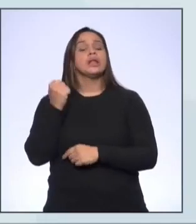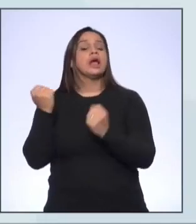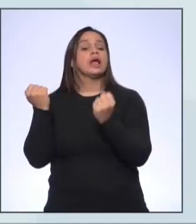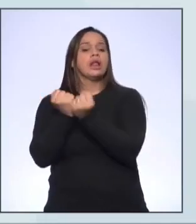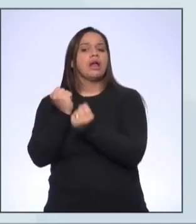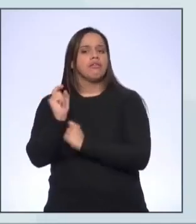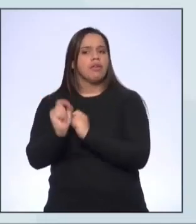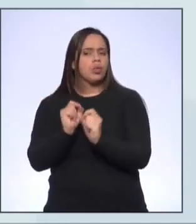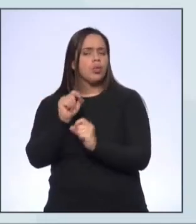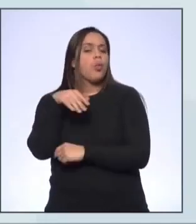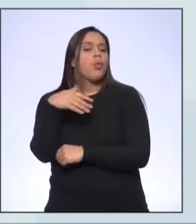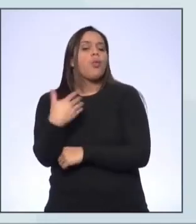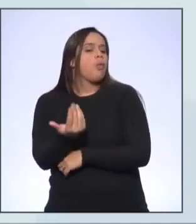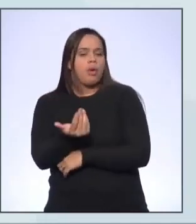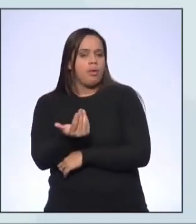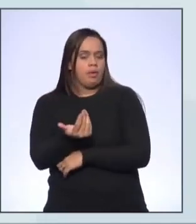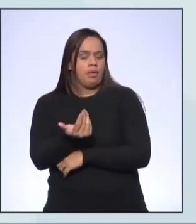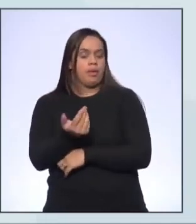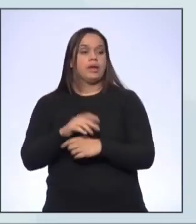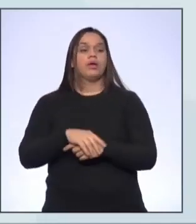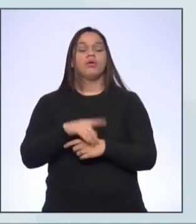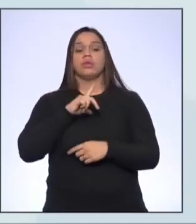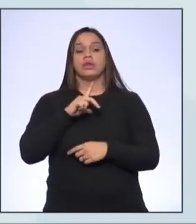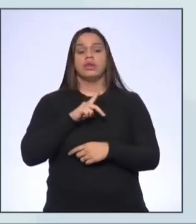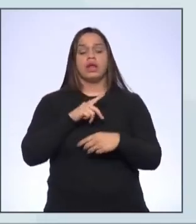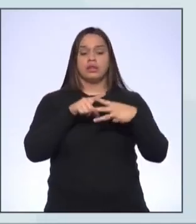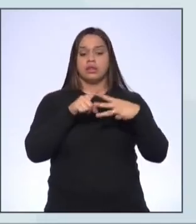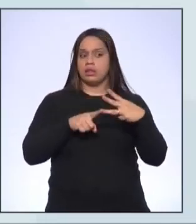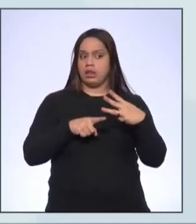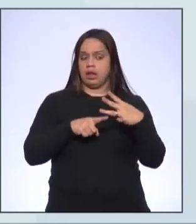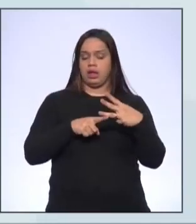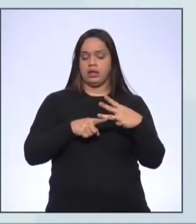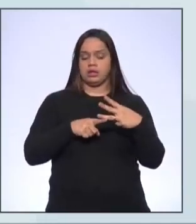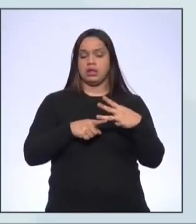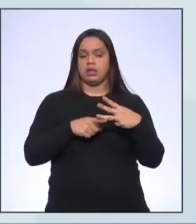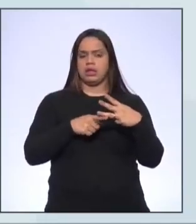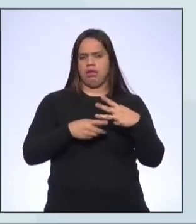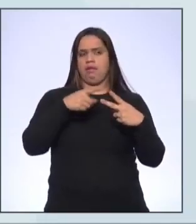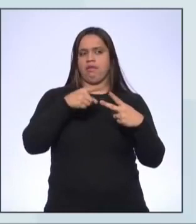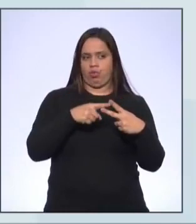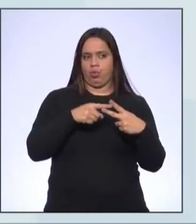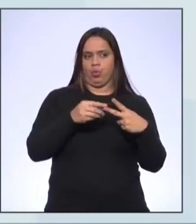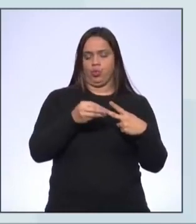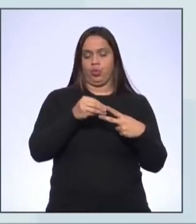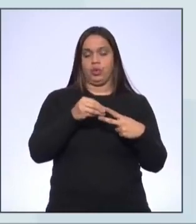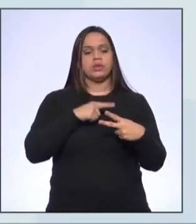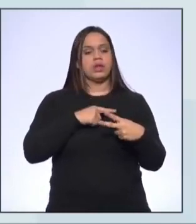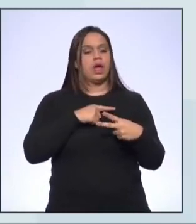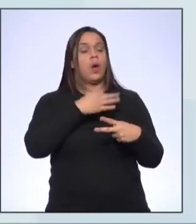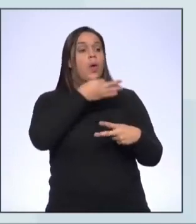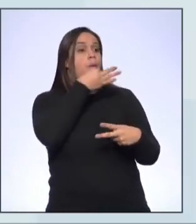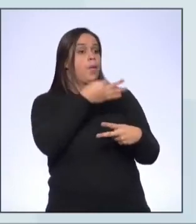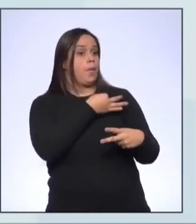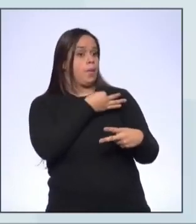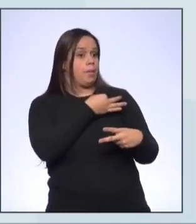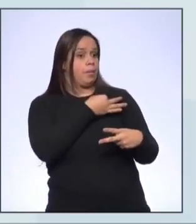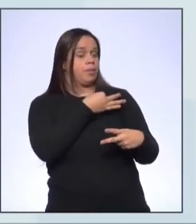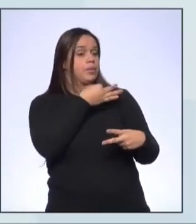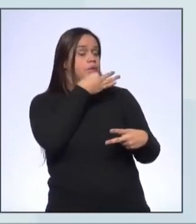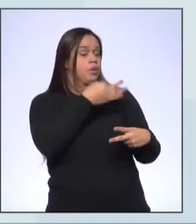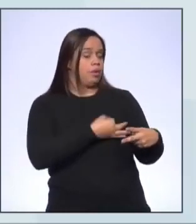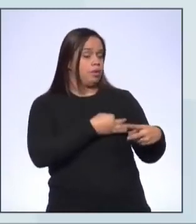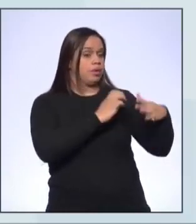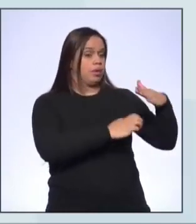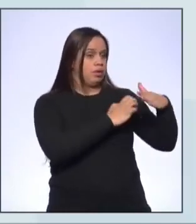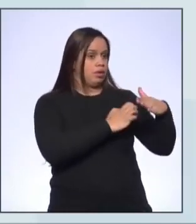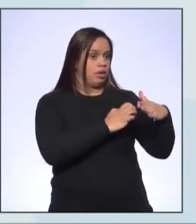que ele defende ali. Então temos 3 perguntas que na realidade são 2. Qual é o ponto de vista do laboratório e qual é a ideia